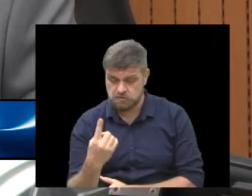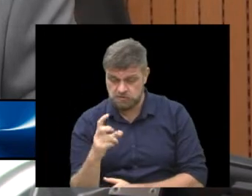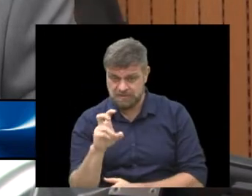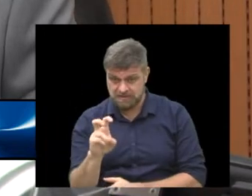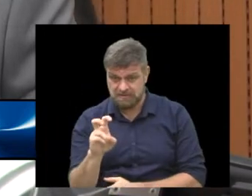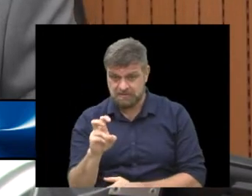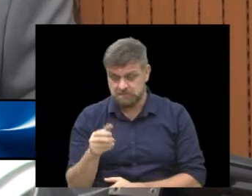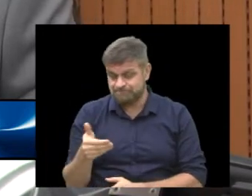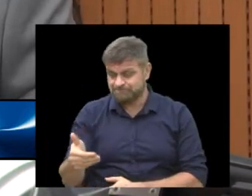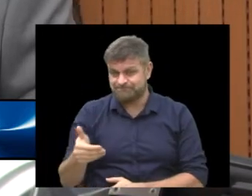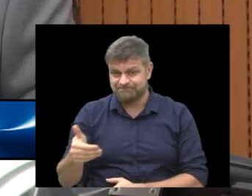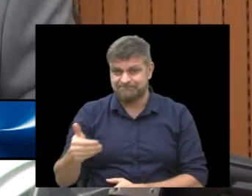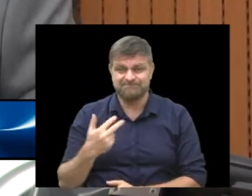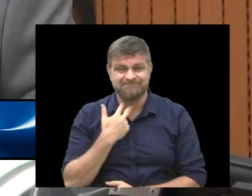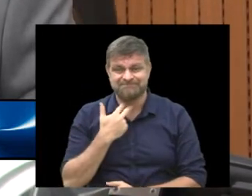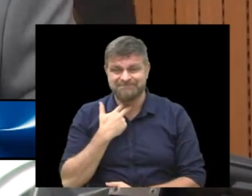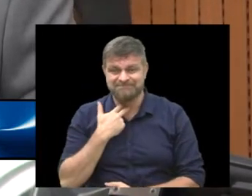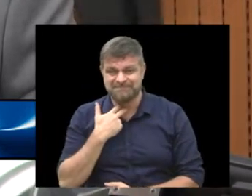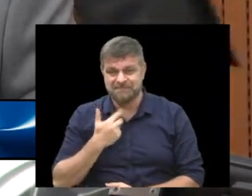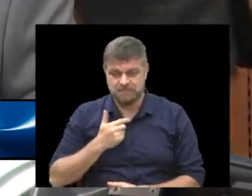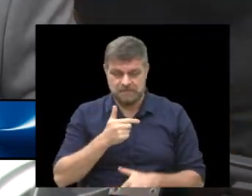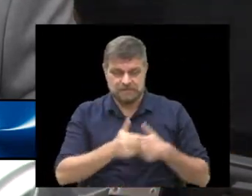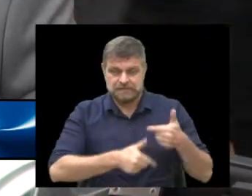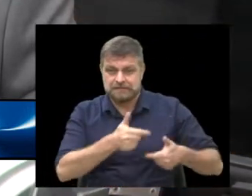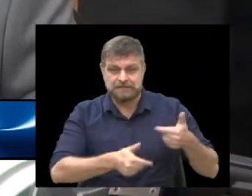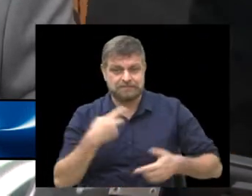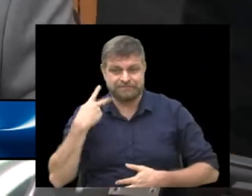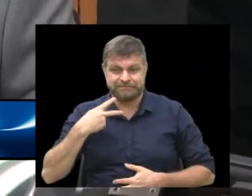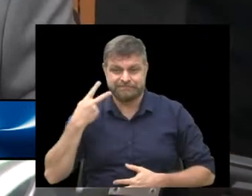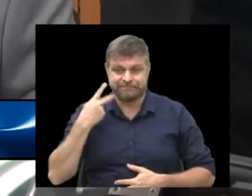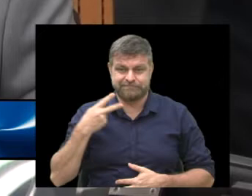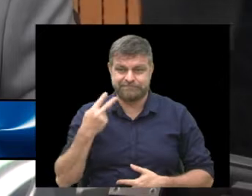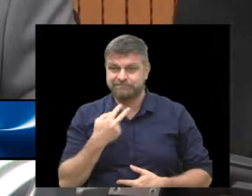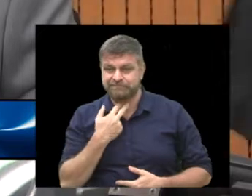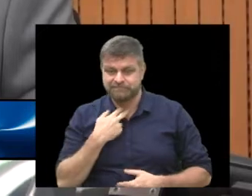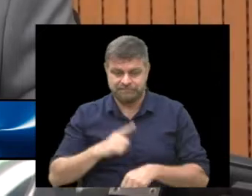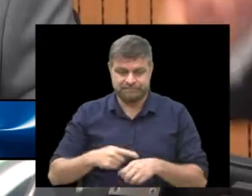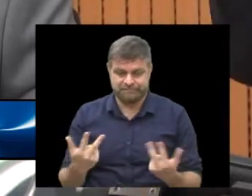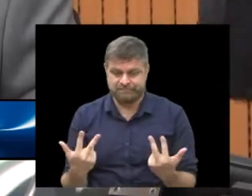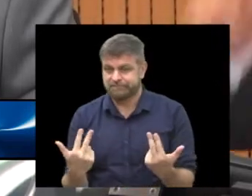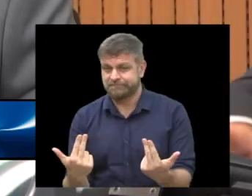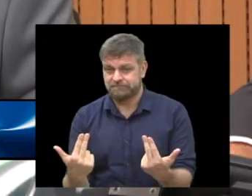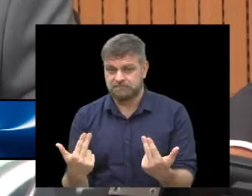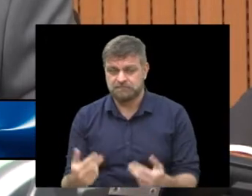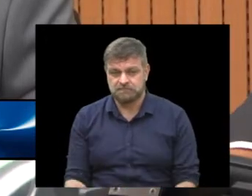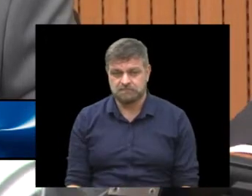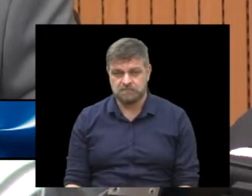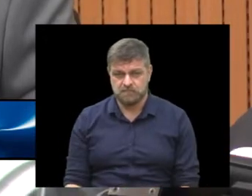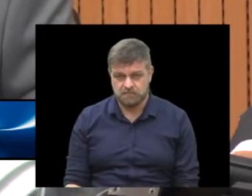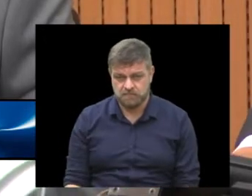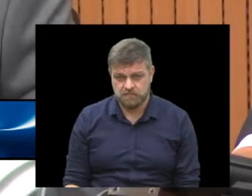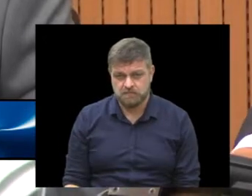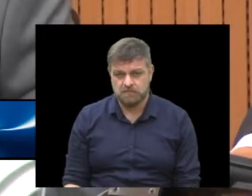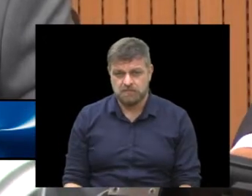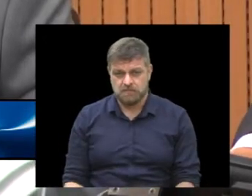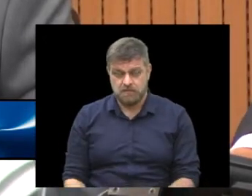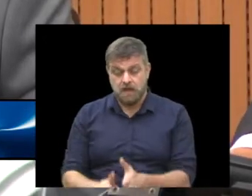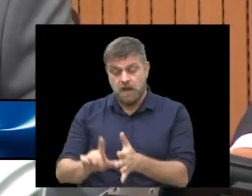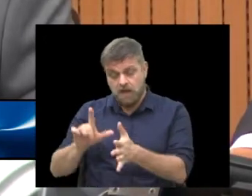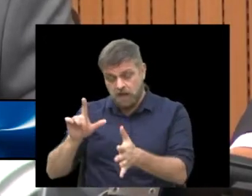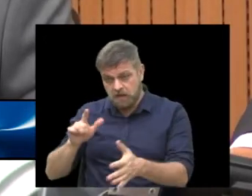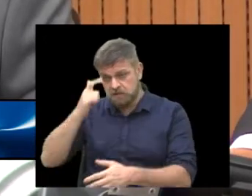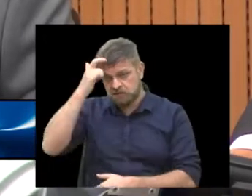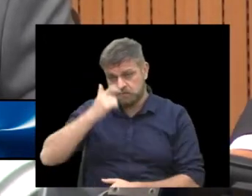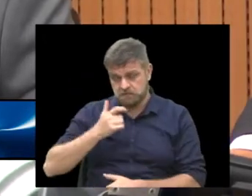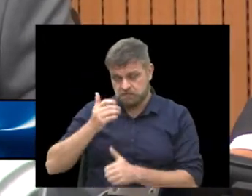se torna incompatível com o exercício da atual vereança. Considerando que eu mesmo antes da posse como